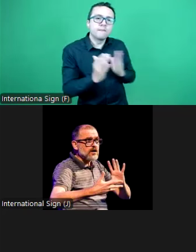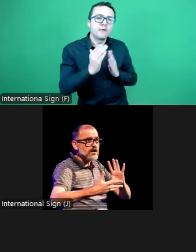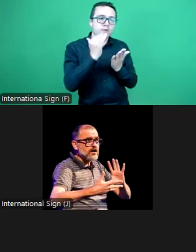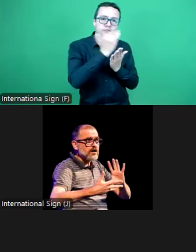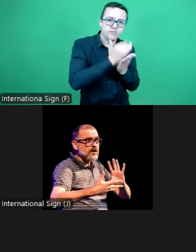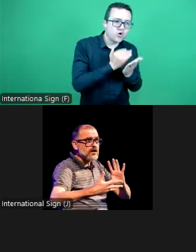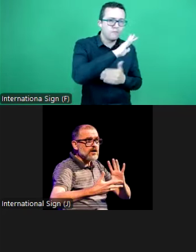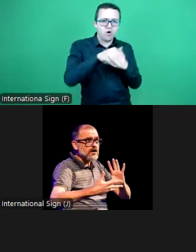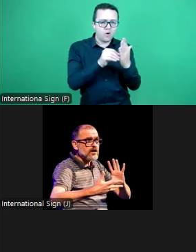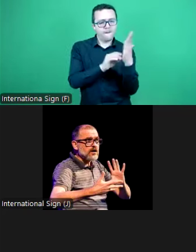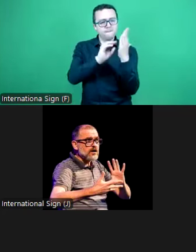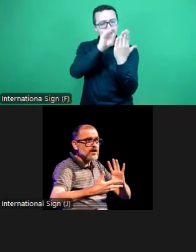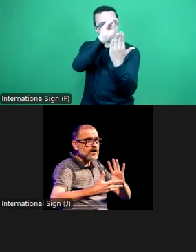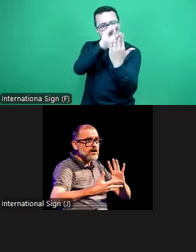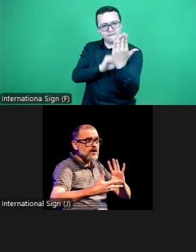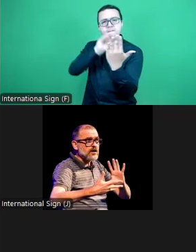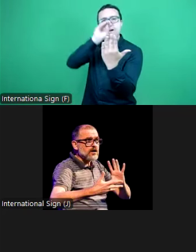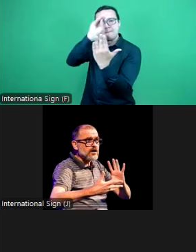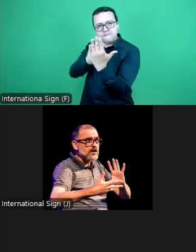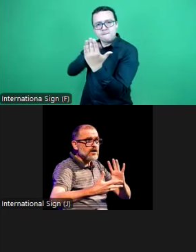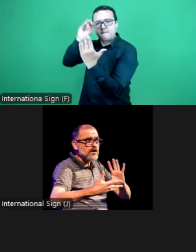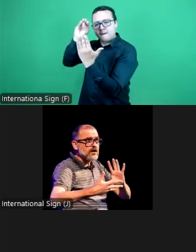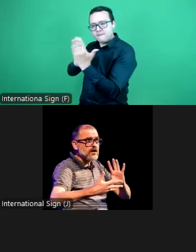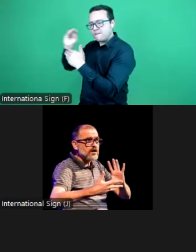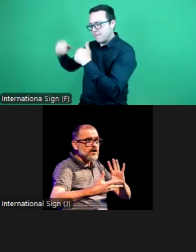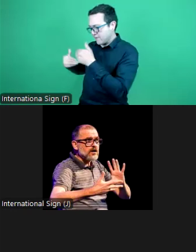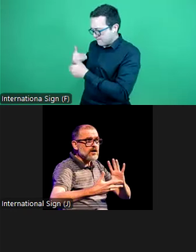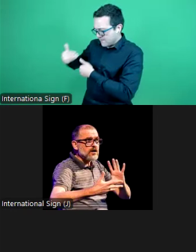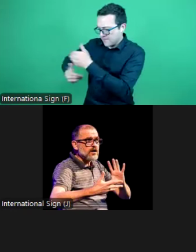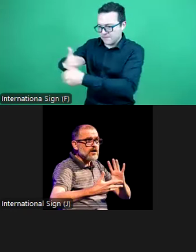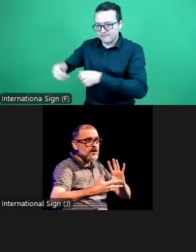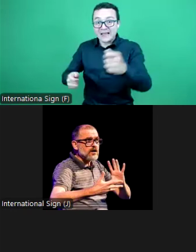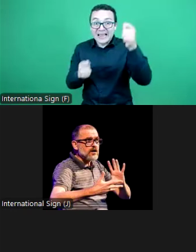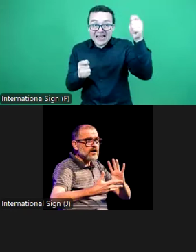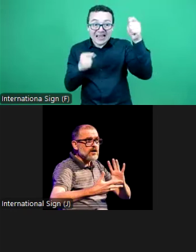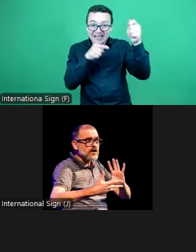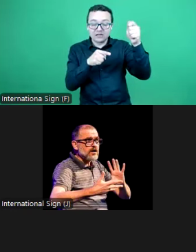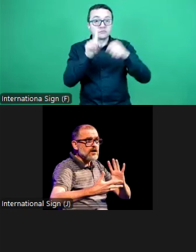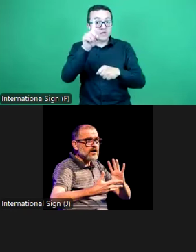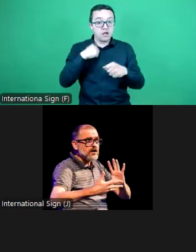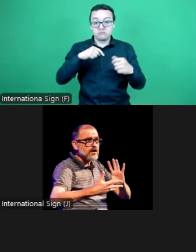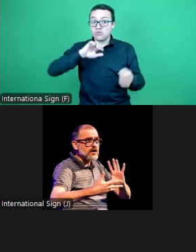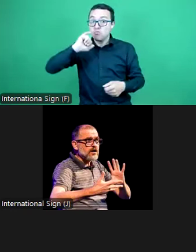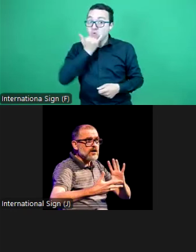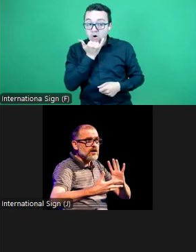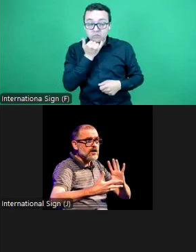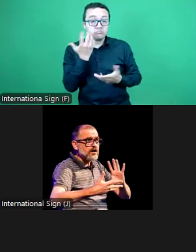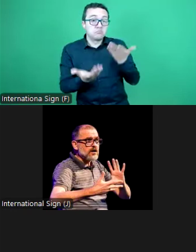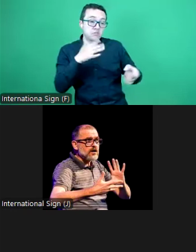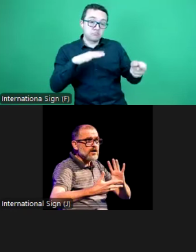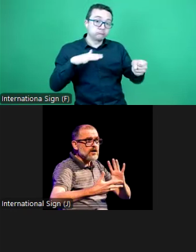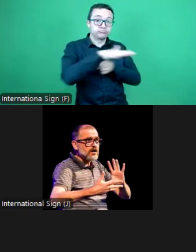saúde. Também vemos que os erros de diagnóstico são uma das principais fontes de danos evitáveis